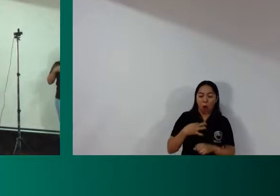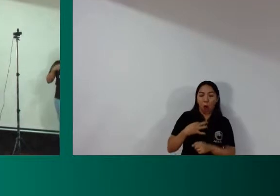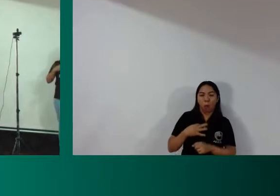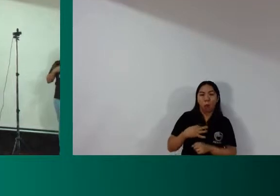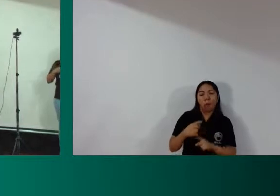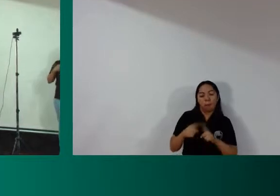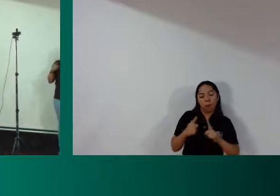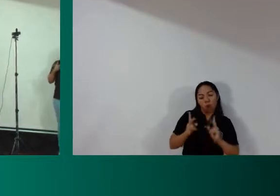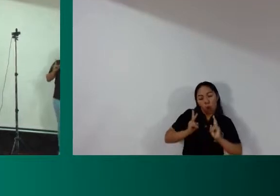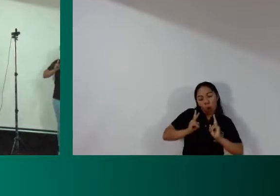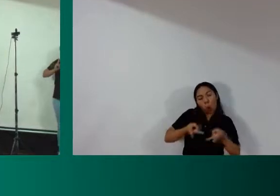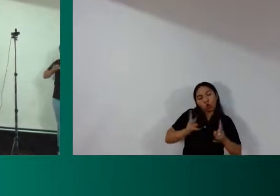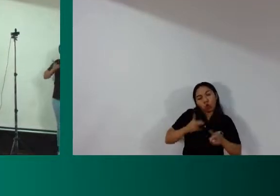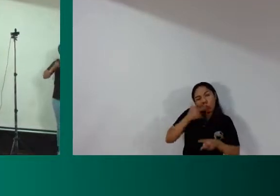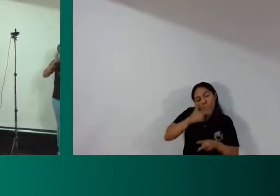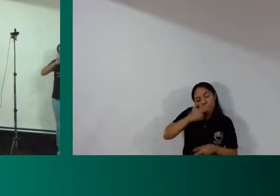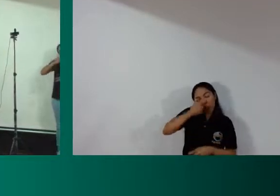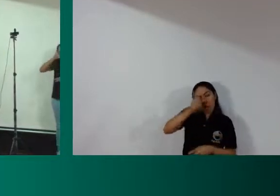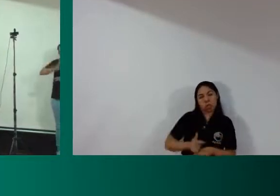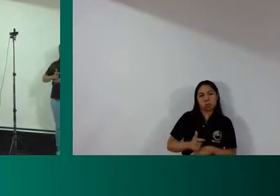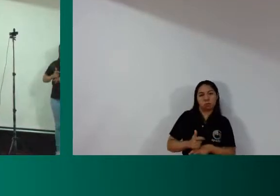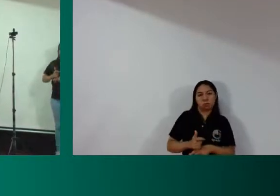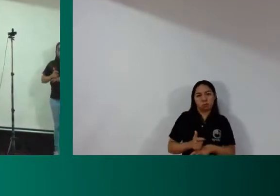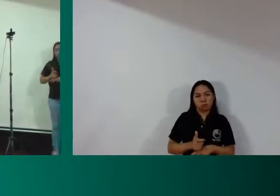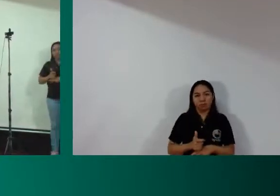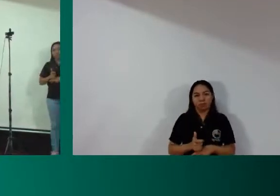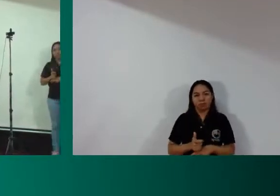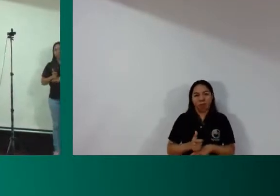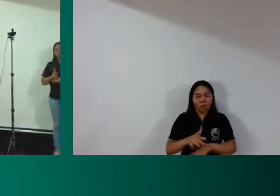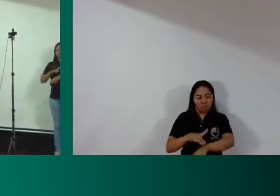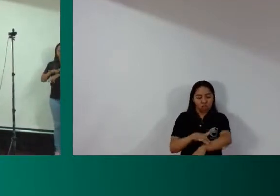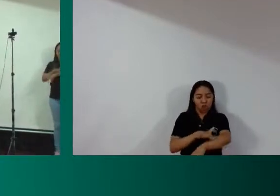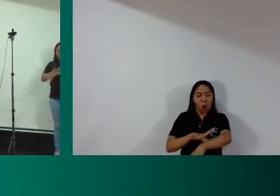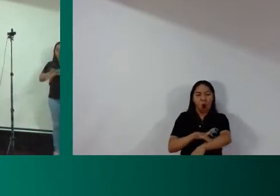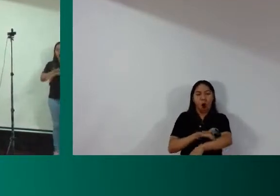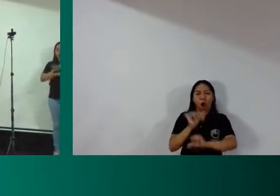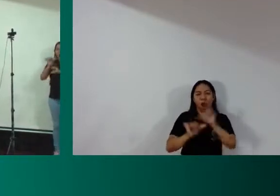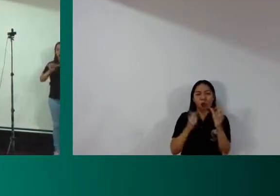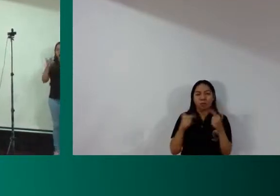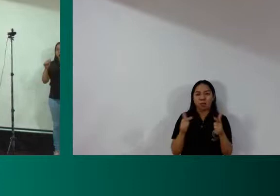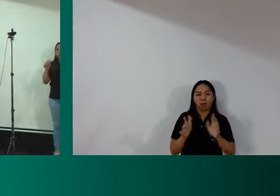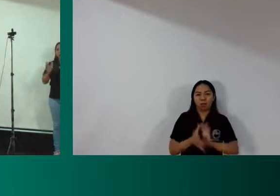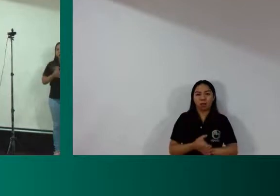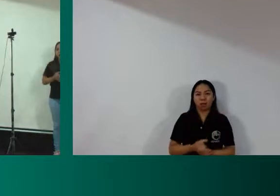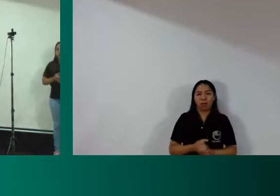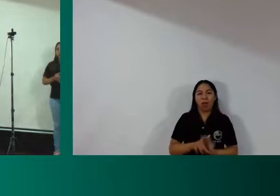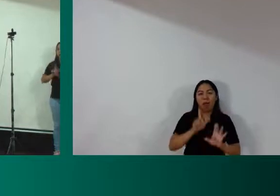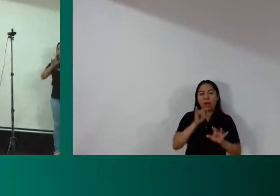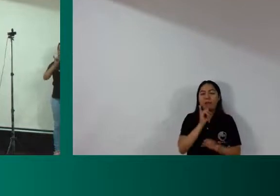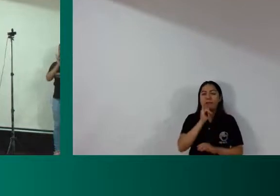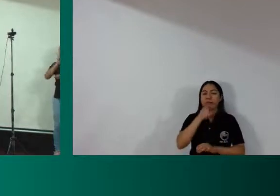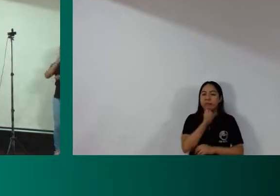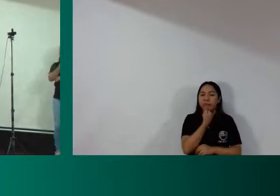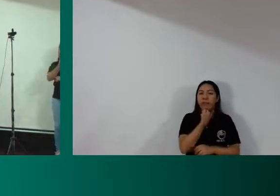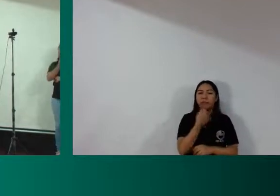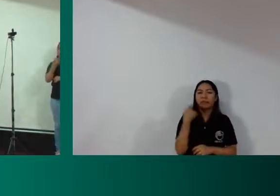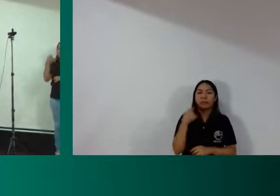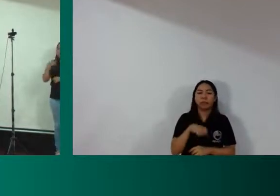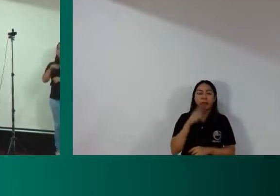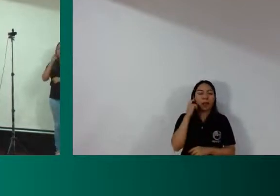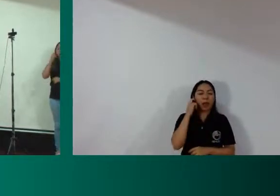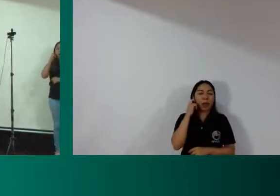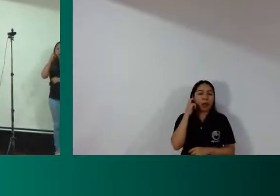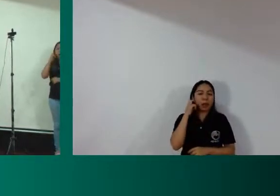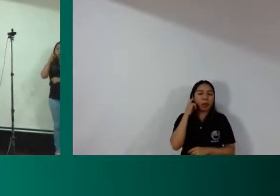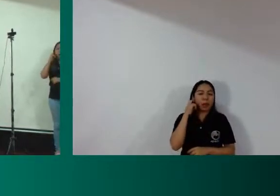mudar de roupa sem trocar de pele Exatamente isso É infelizmente tem que escutar no e são de ensino como